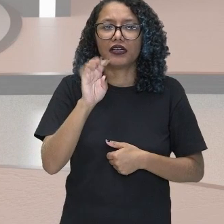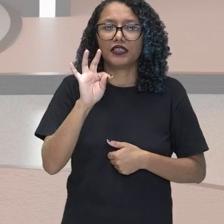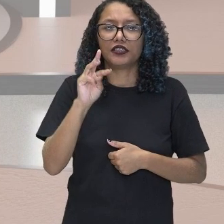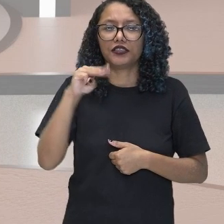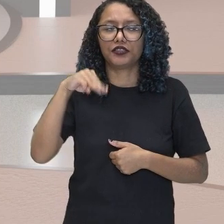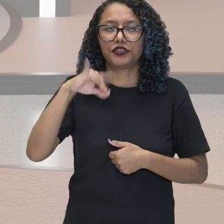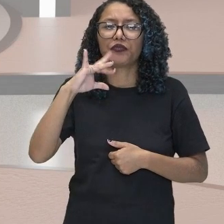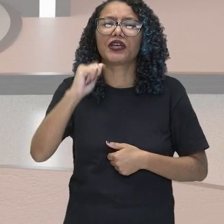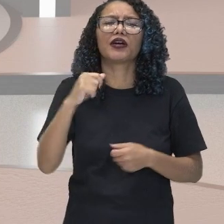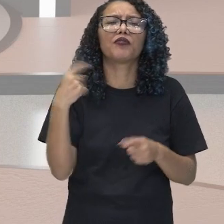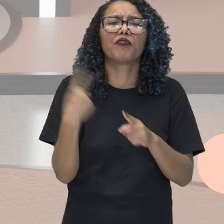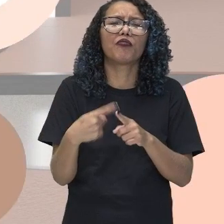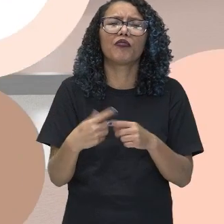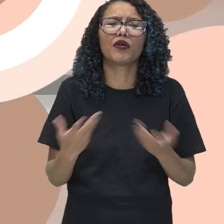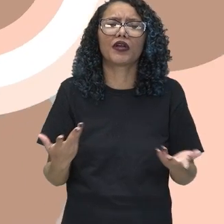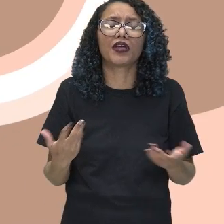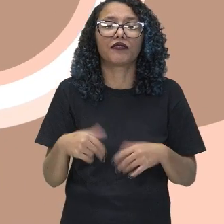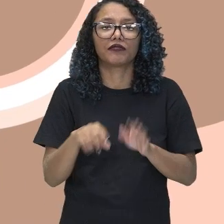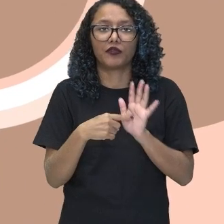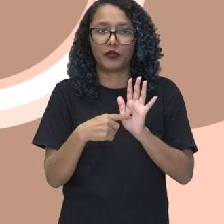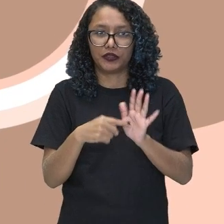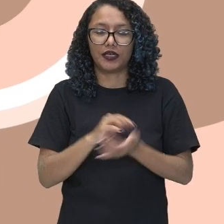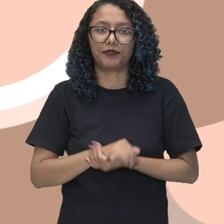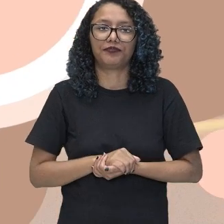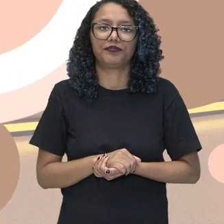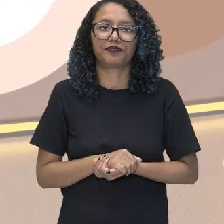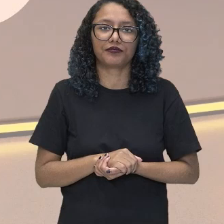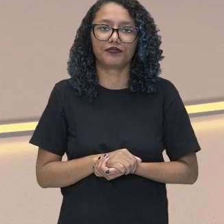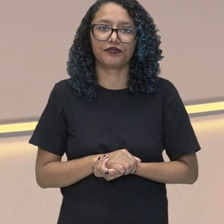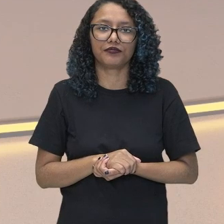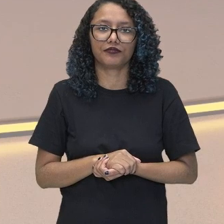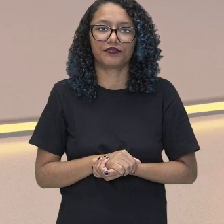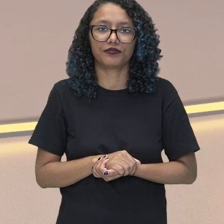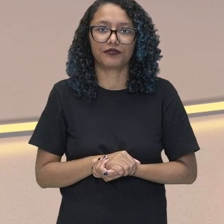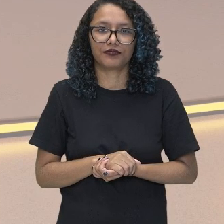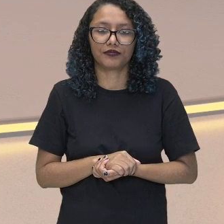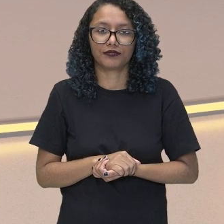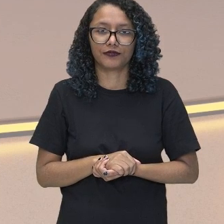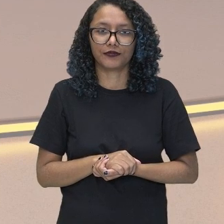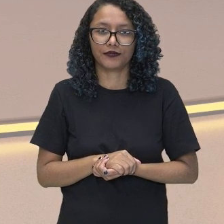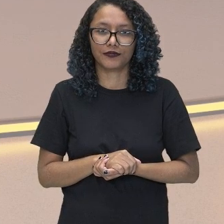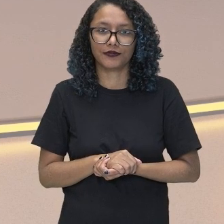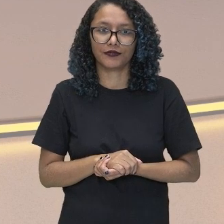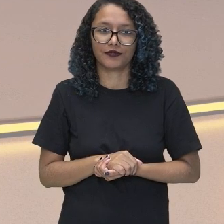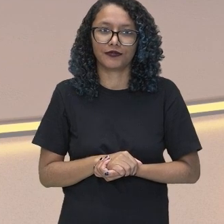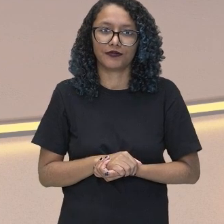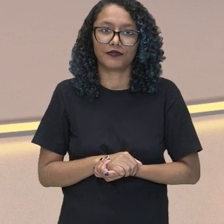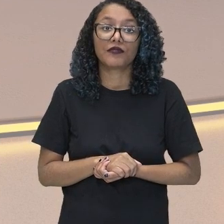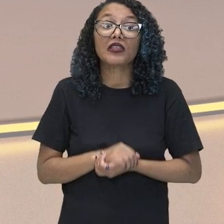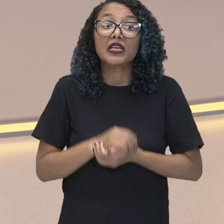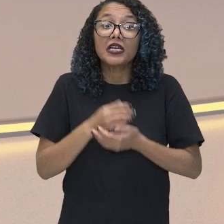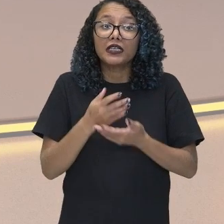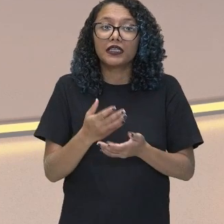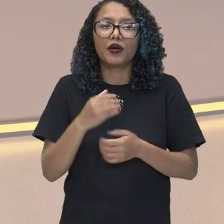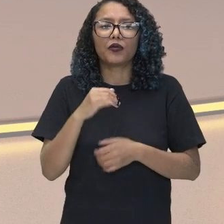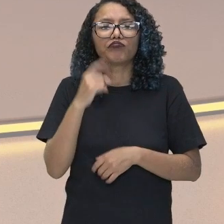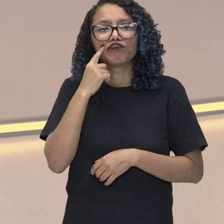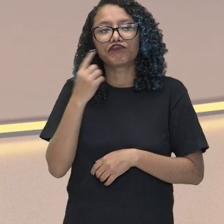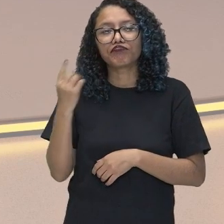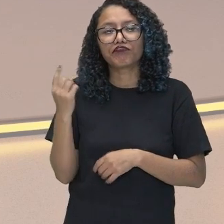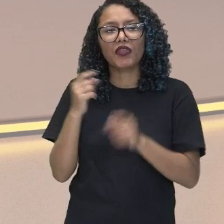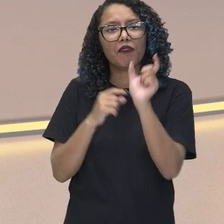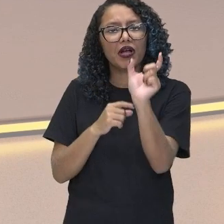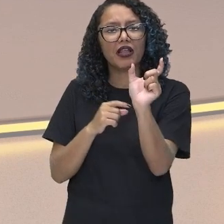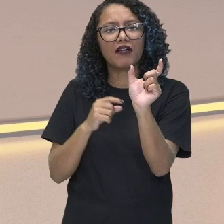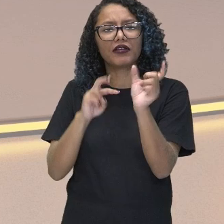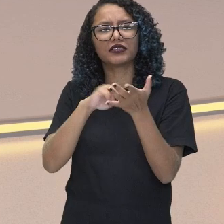istmo? Vamos verificar? O istmo nada mais é do